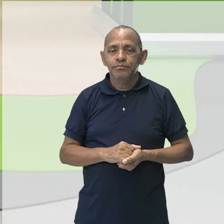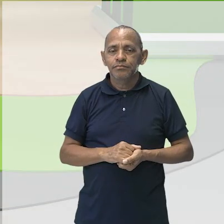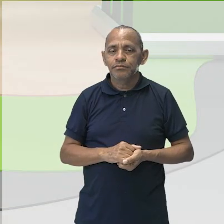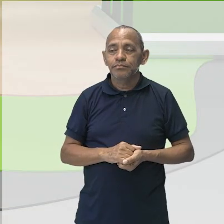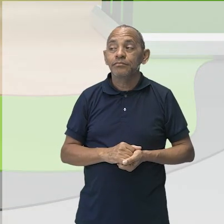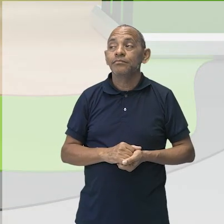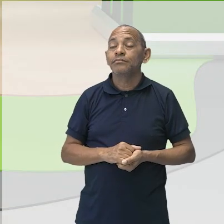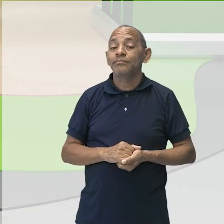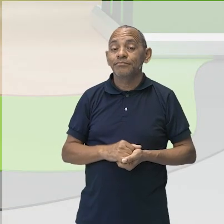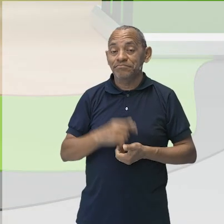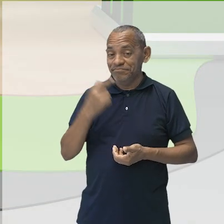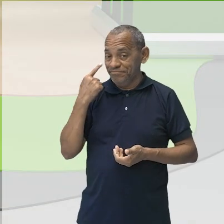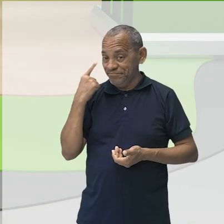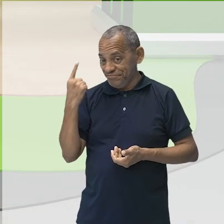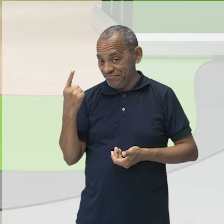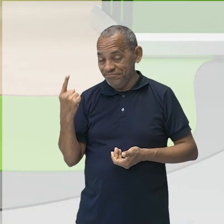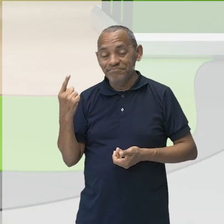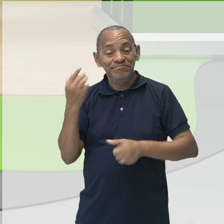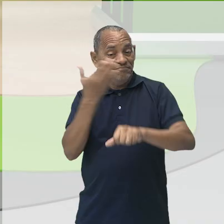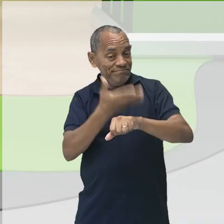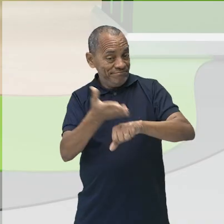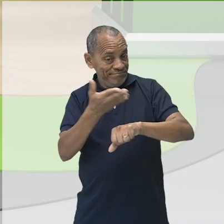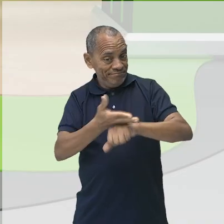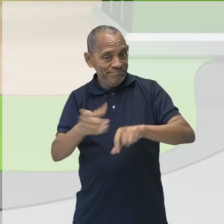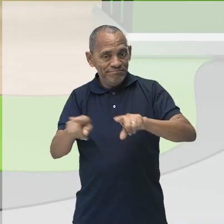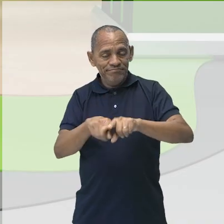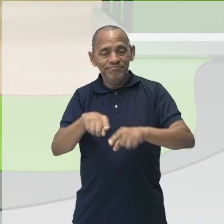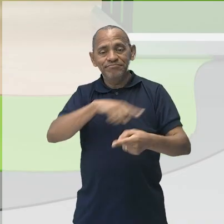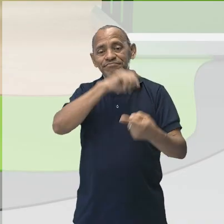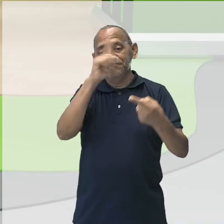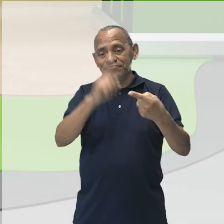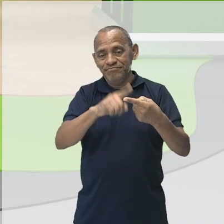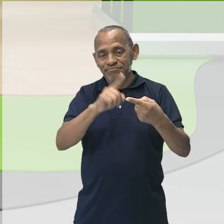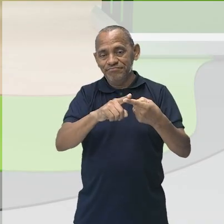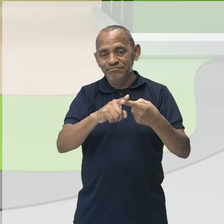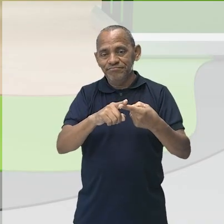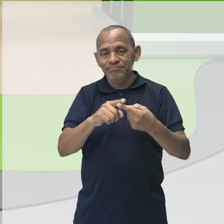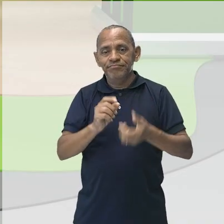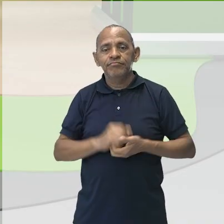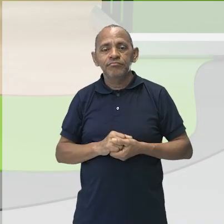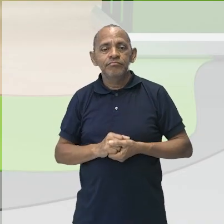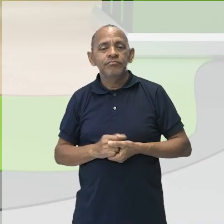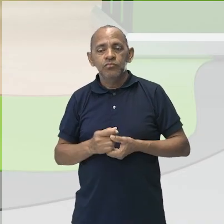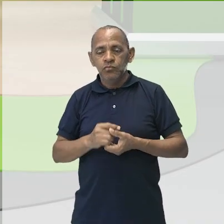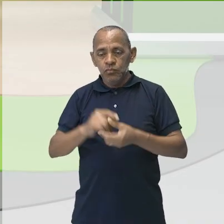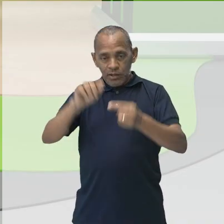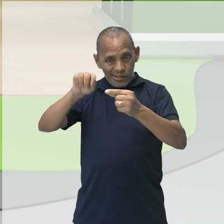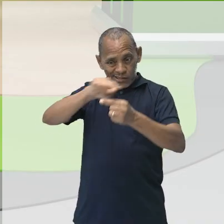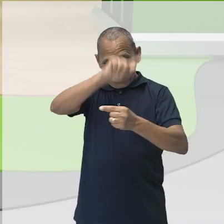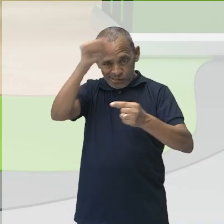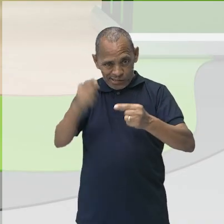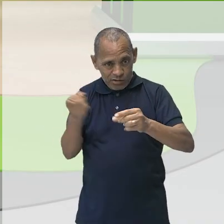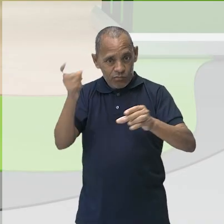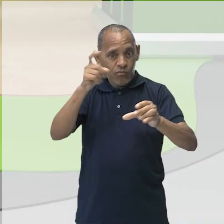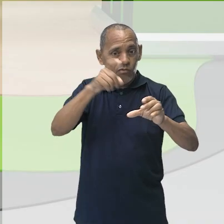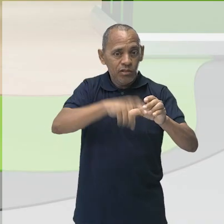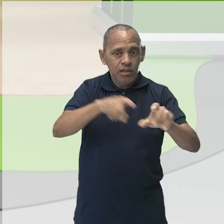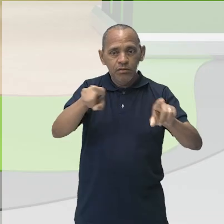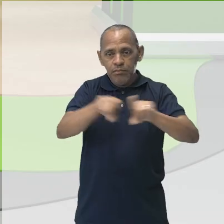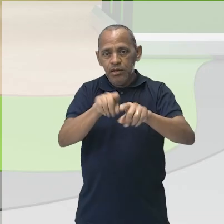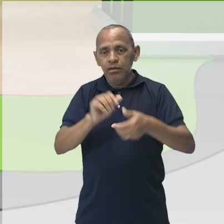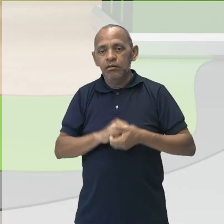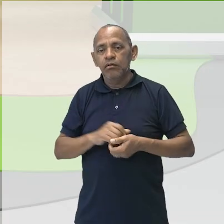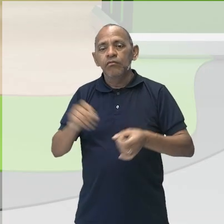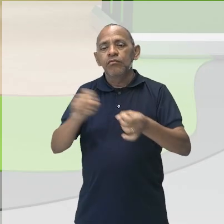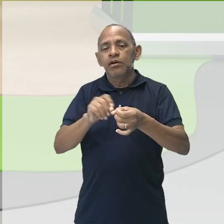Colocando em prática o R de reciclar. Reciclar, colocar de volta no ciclo, é o que significa. Então,